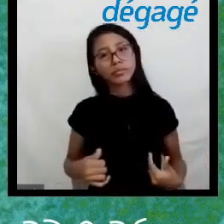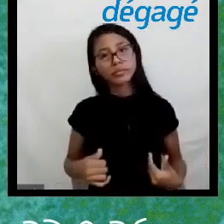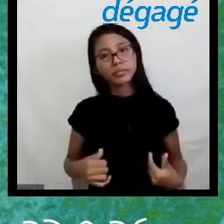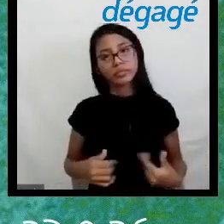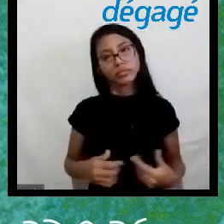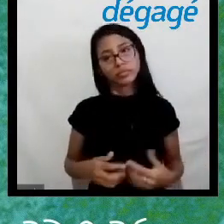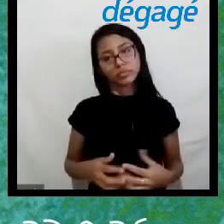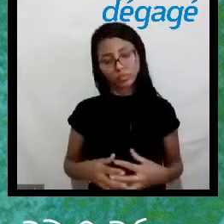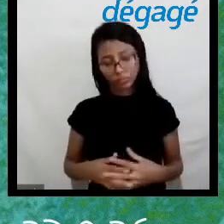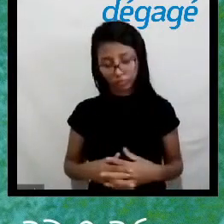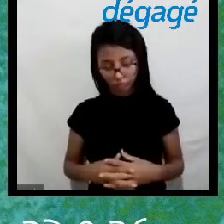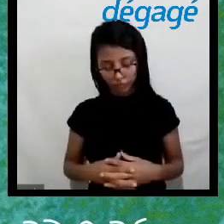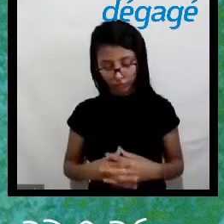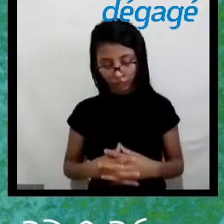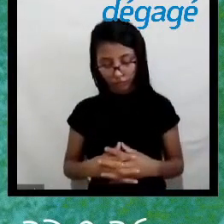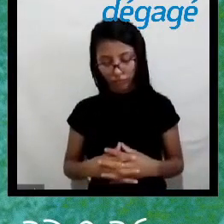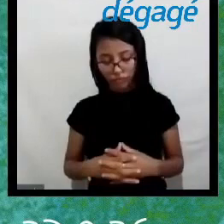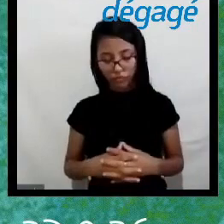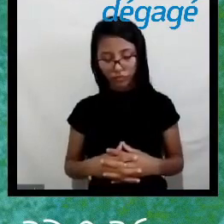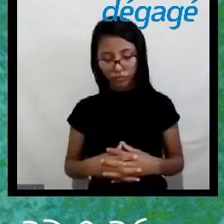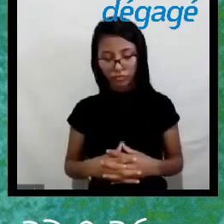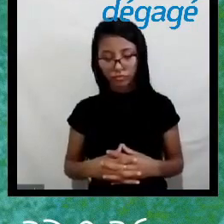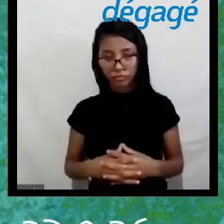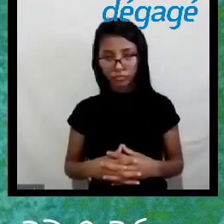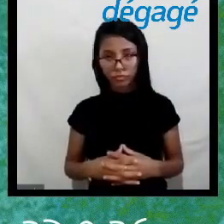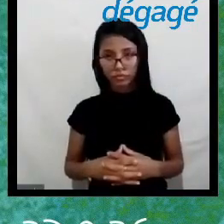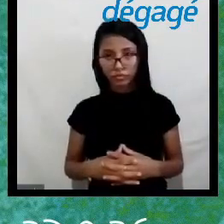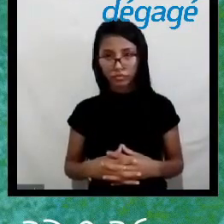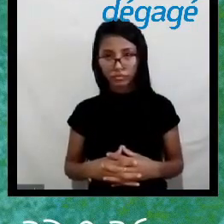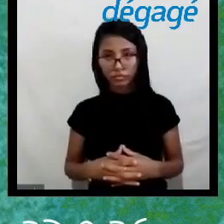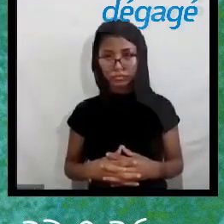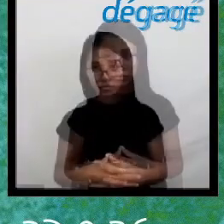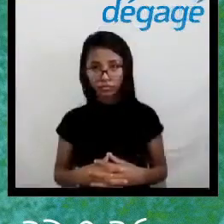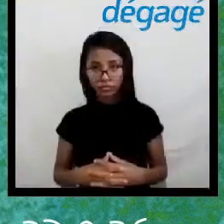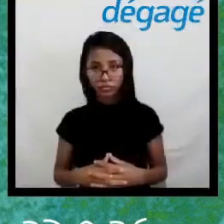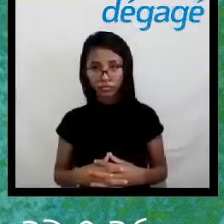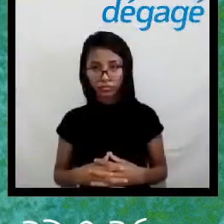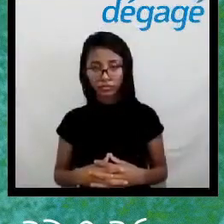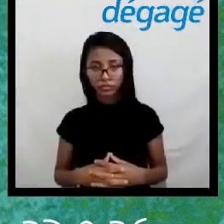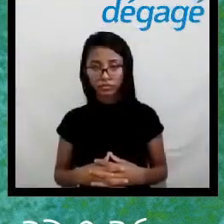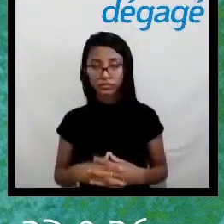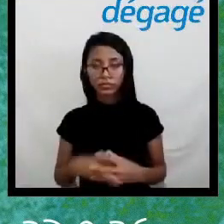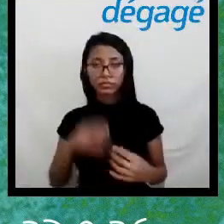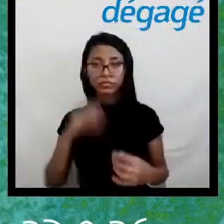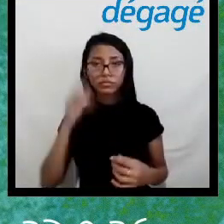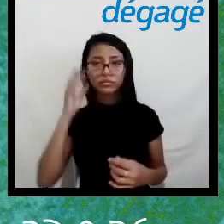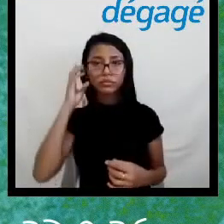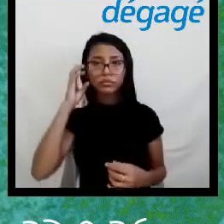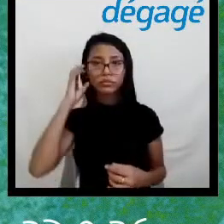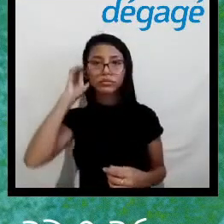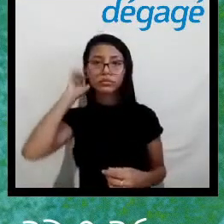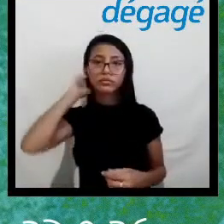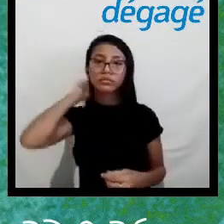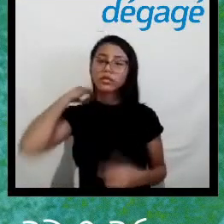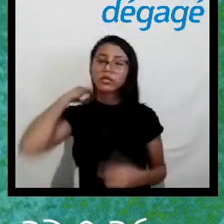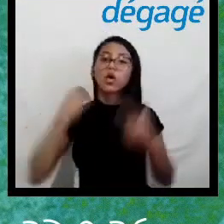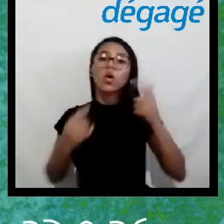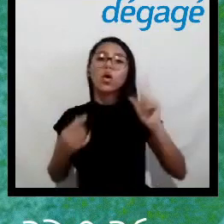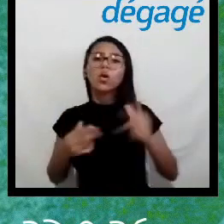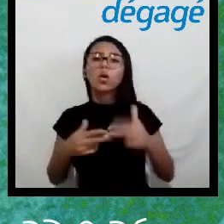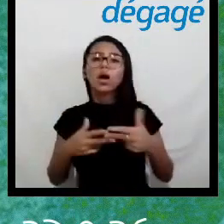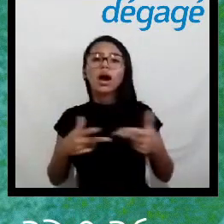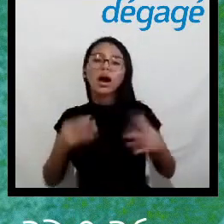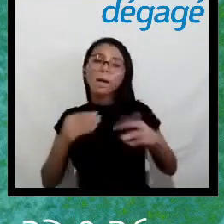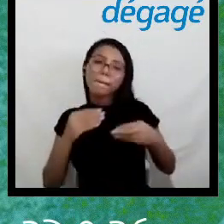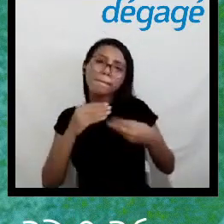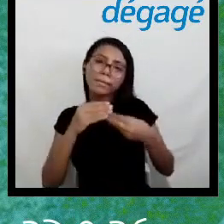sim. Também concordo que das cobranças, né? E uma outra forma que ajuda nesse processo é se juntar